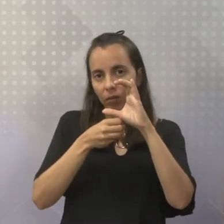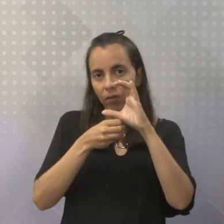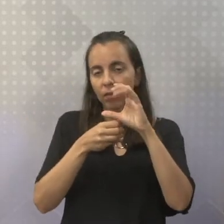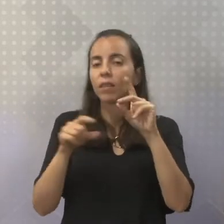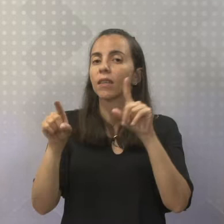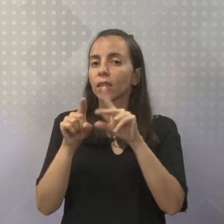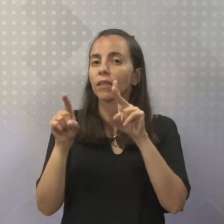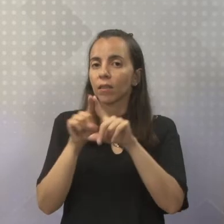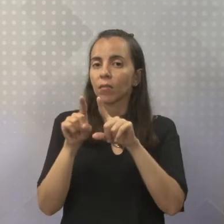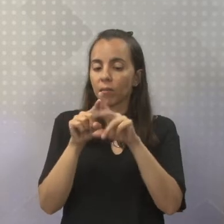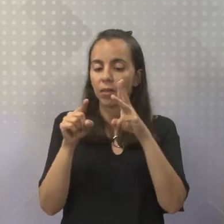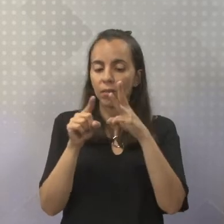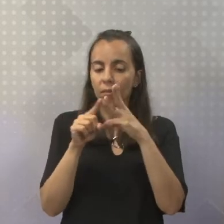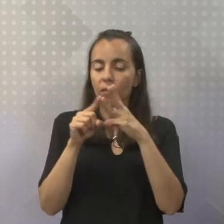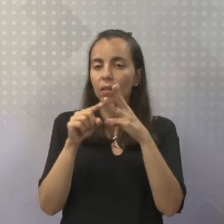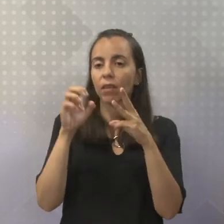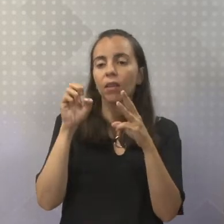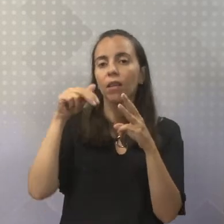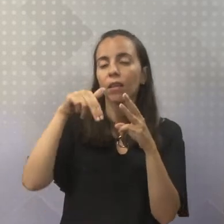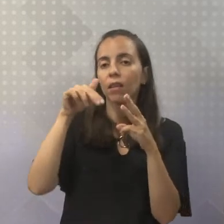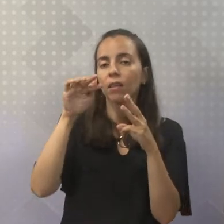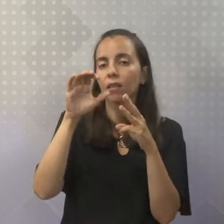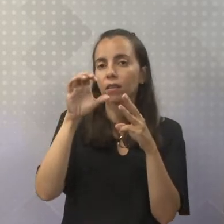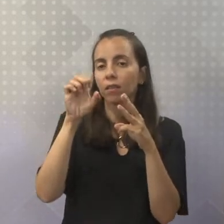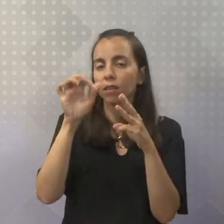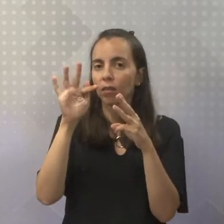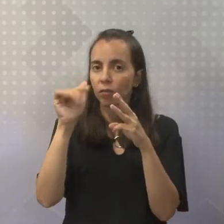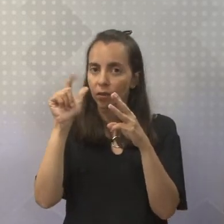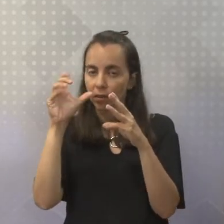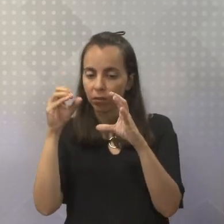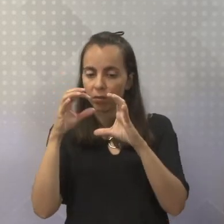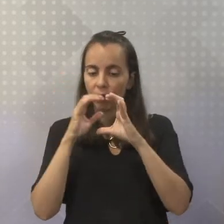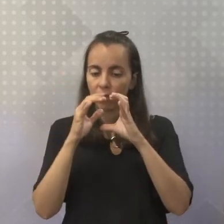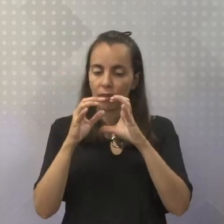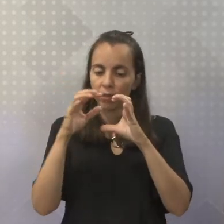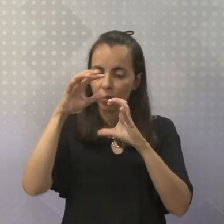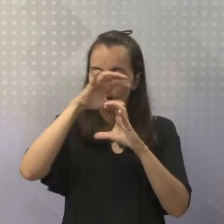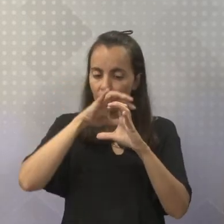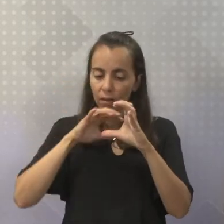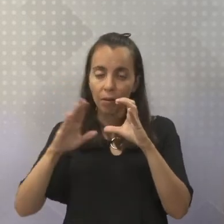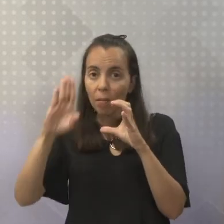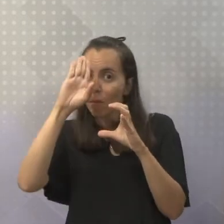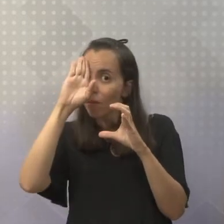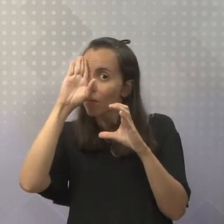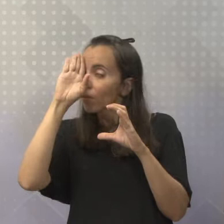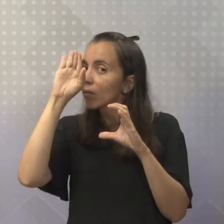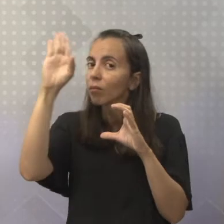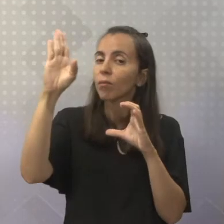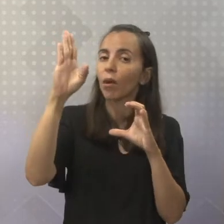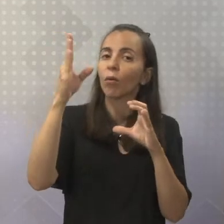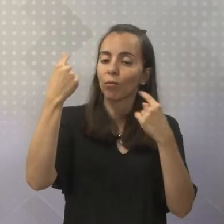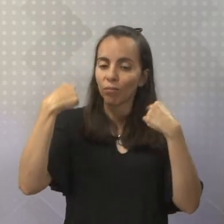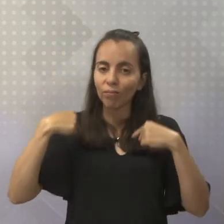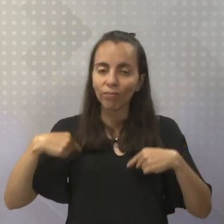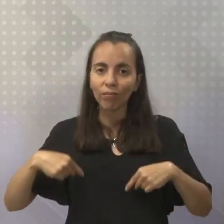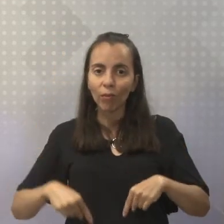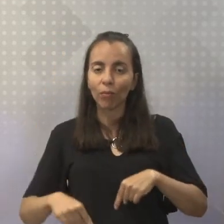encefalítico. E o cérebro? O cérebro é um órgão mais importante do sistema nervoso,